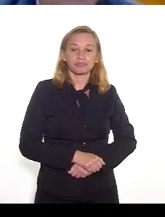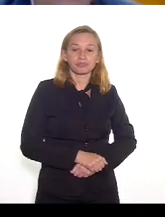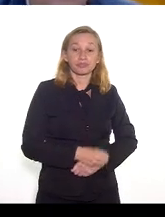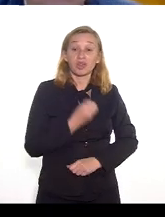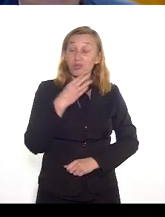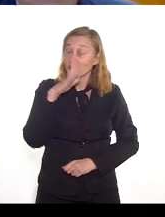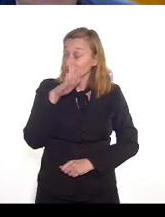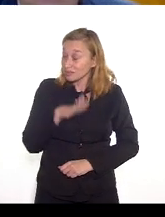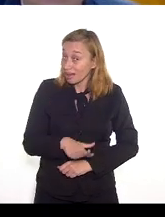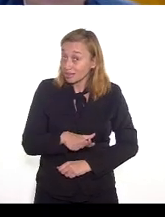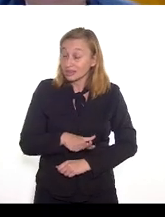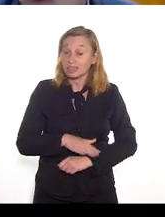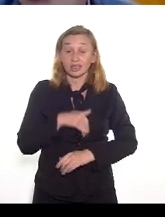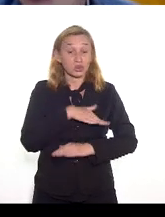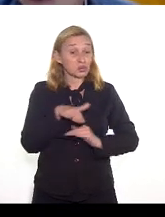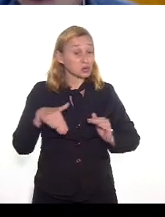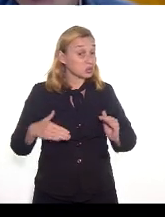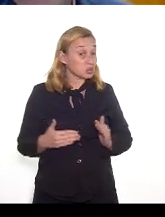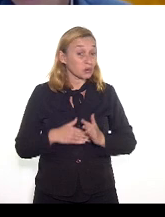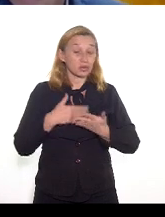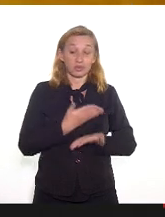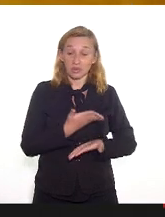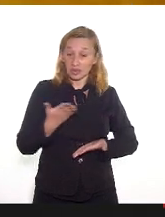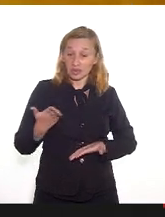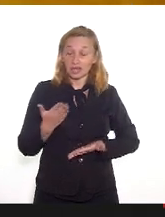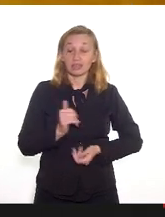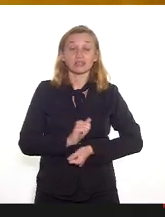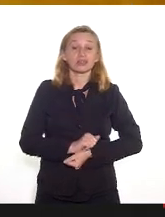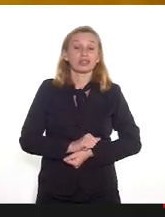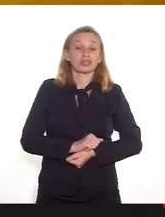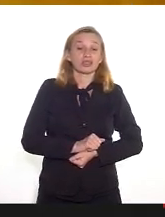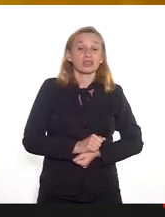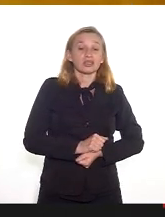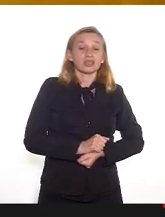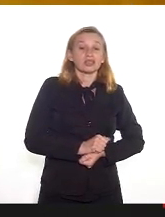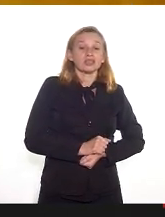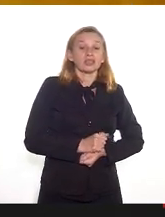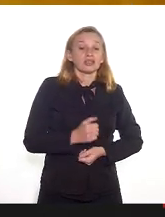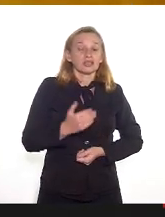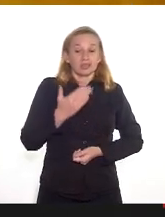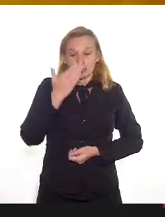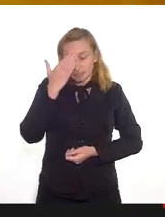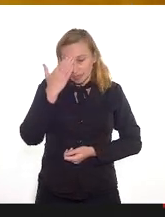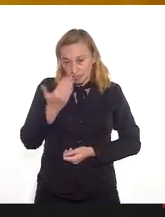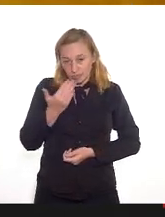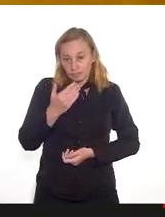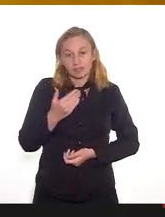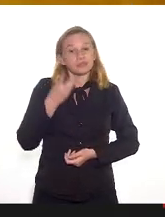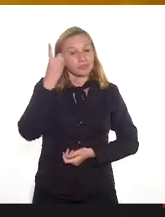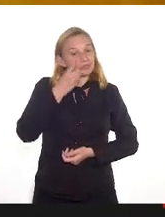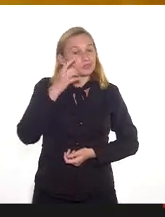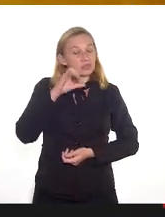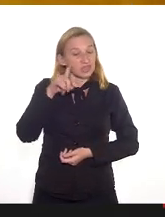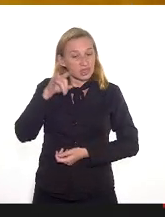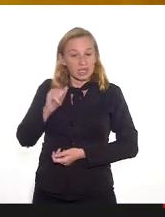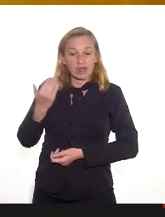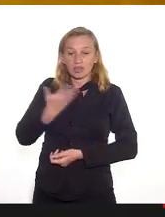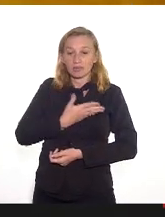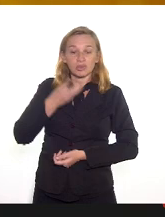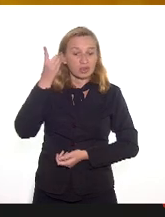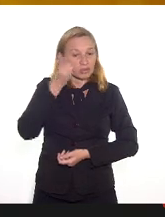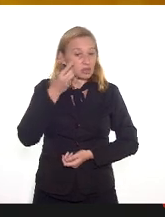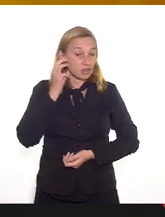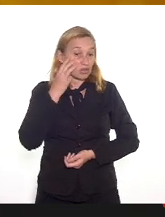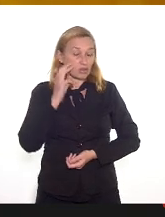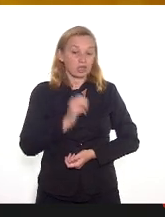boa tarde a todas e todos. Cumprimentar a deputada Célia Jordão, meu amigo deputado